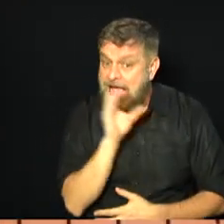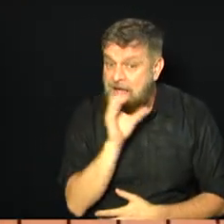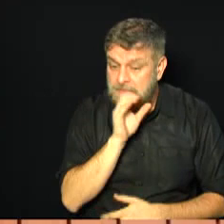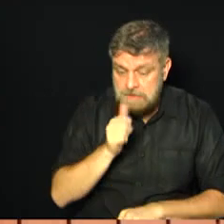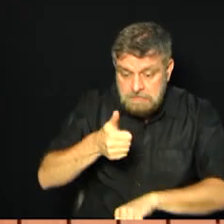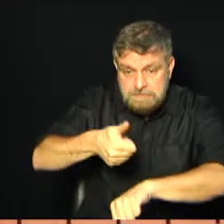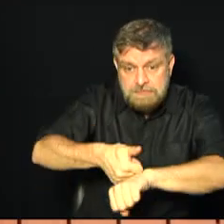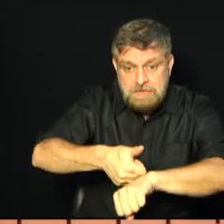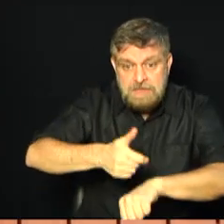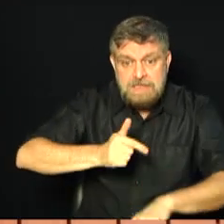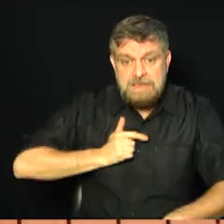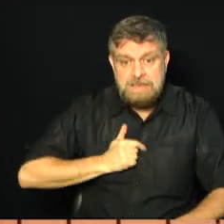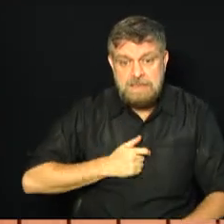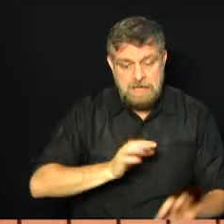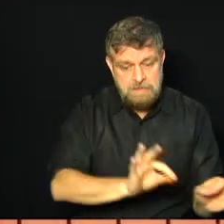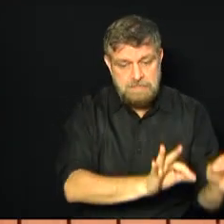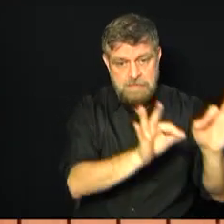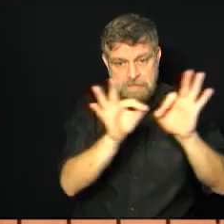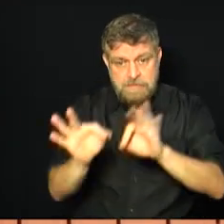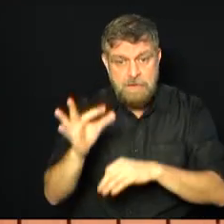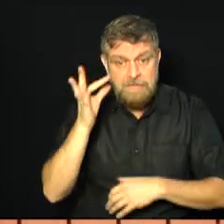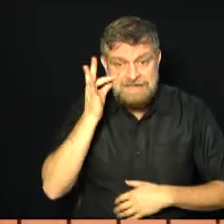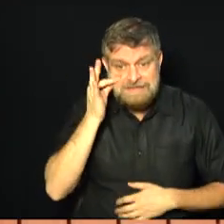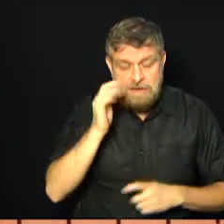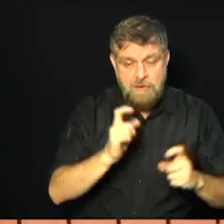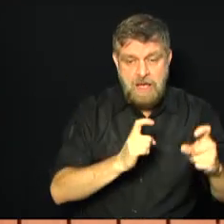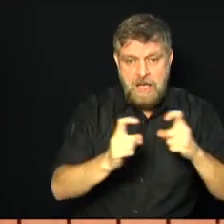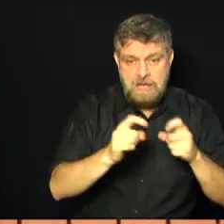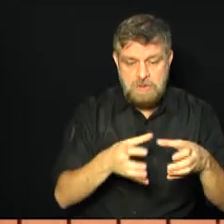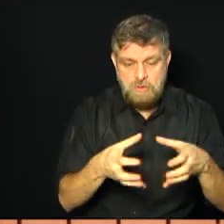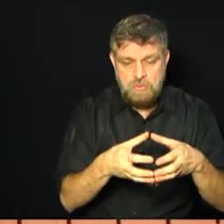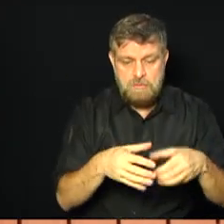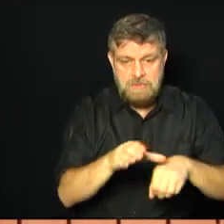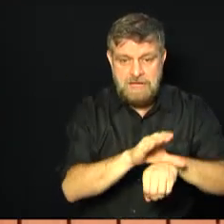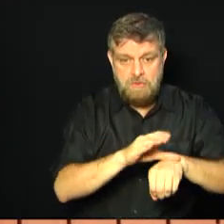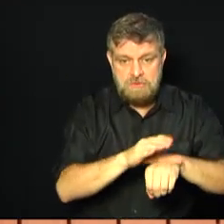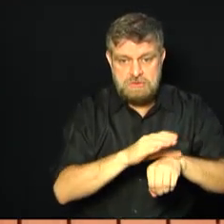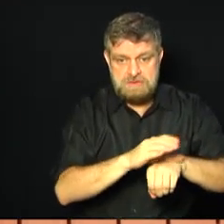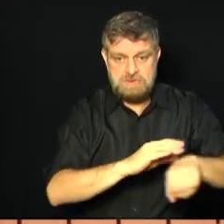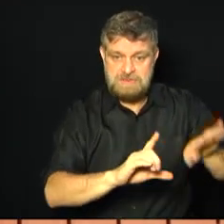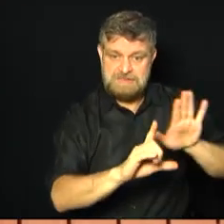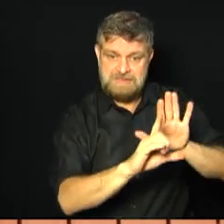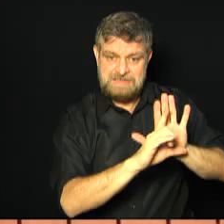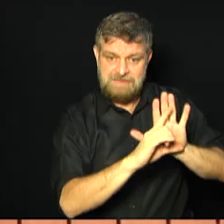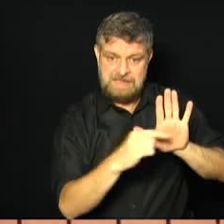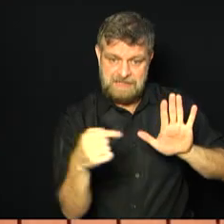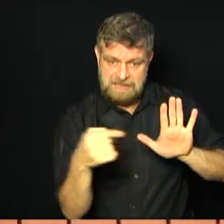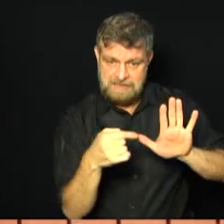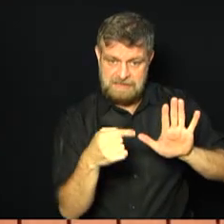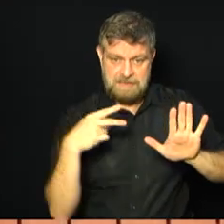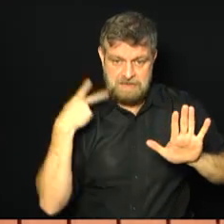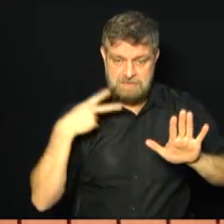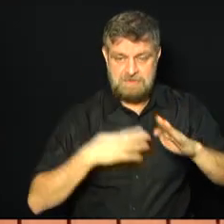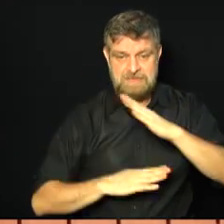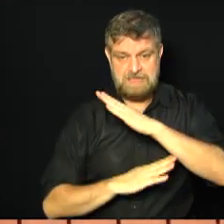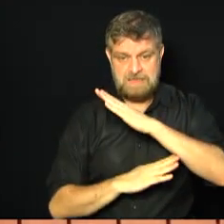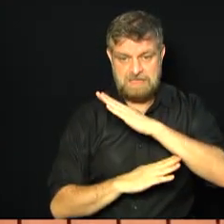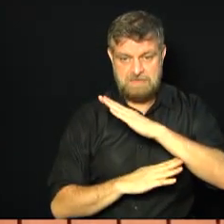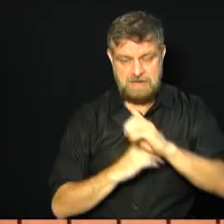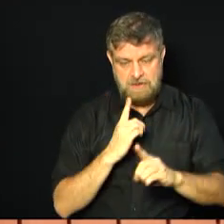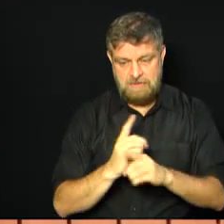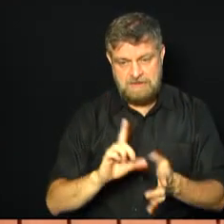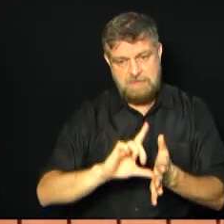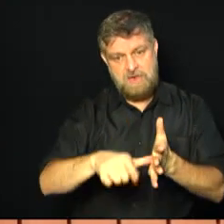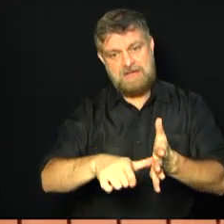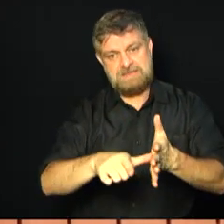com a gente porque vai começar ao vivo a reunião da Constileg, a reunião da Comissão de Constituição e Legalidade da Câmara. Até mais.